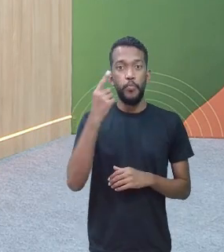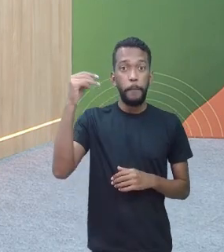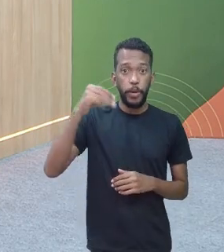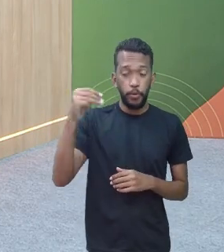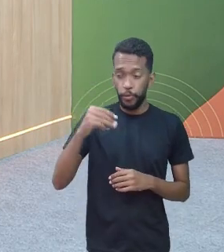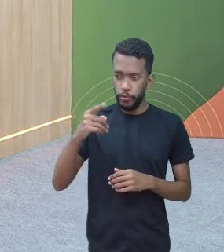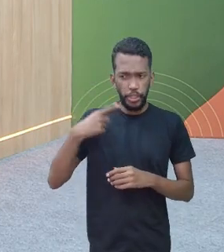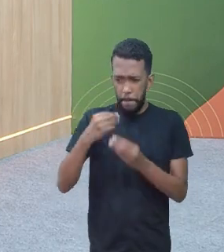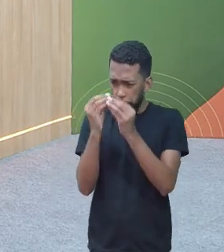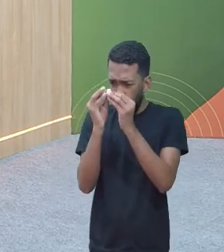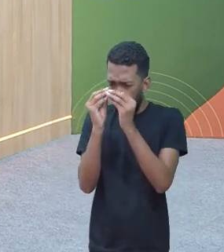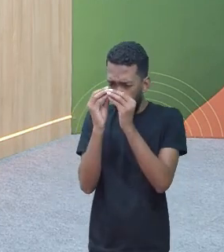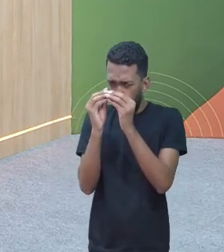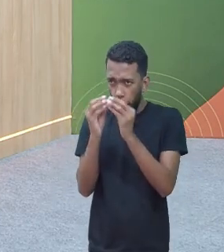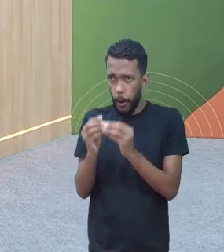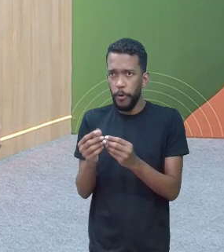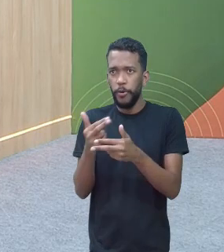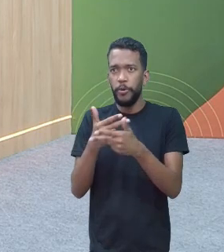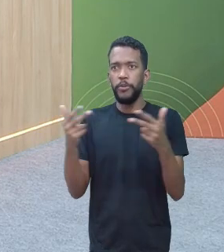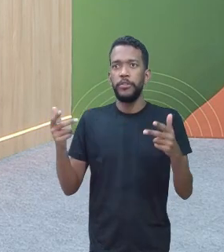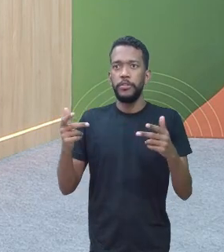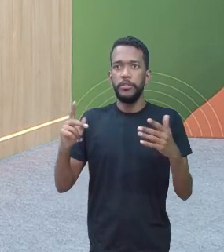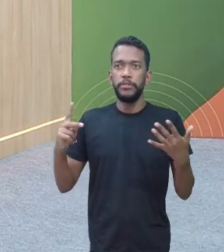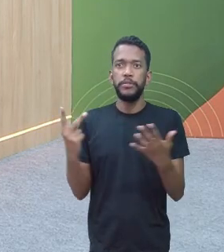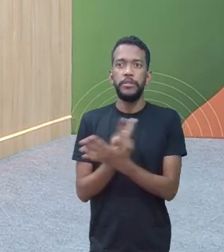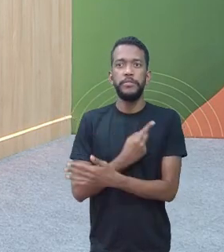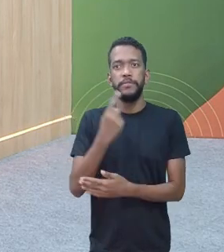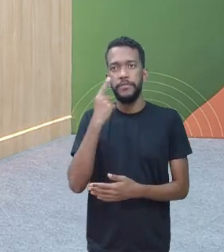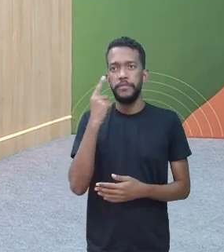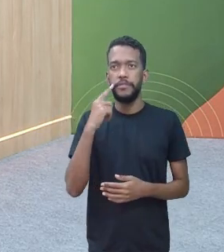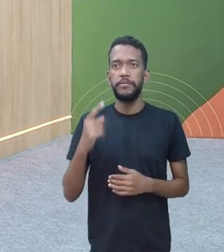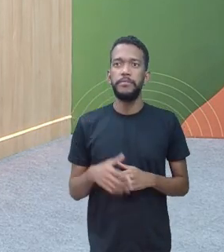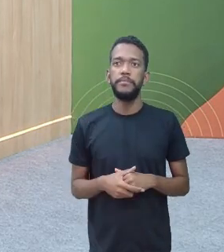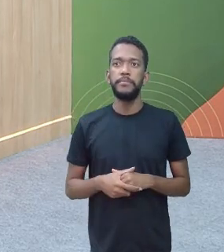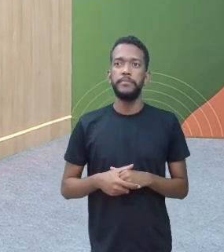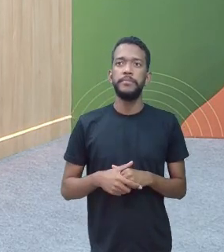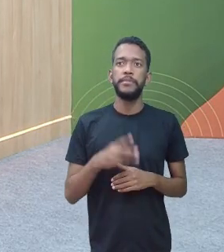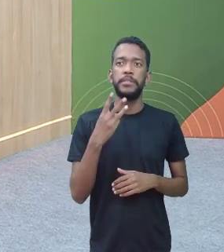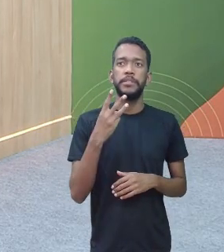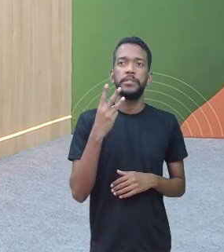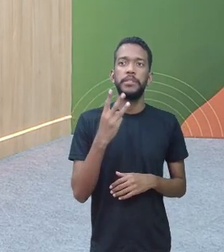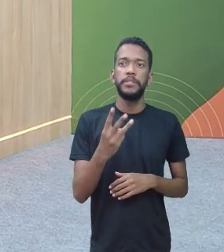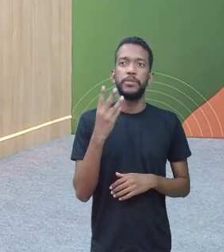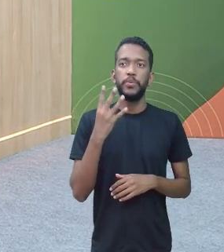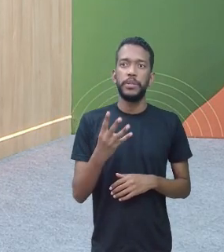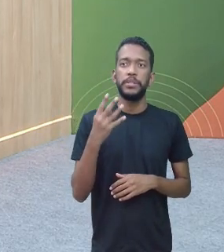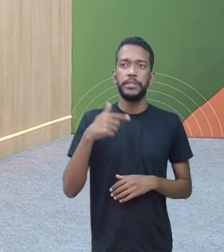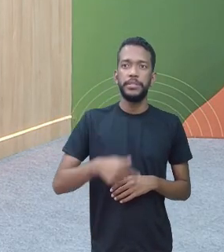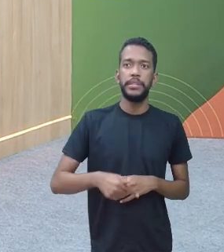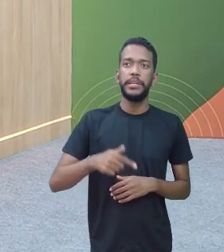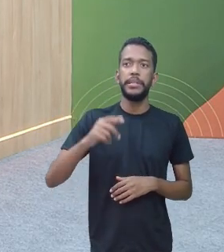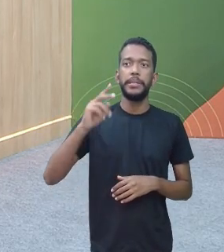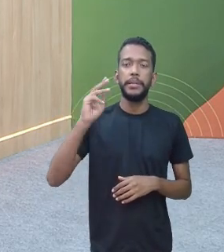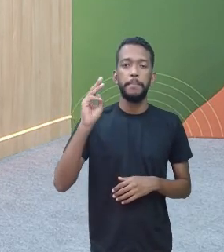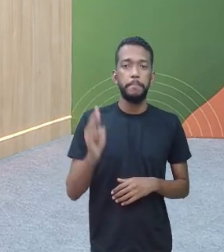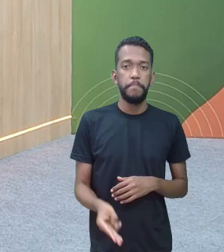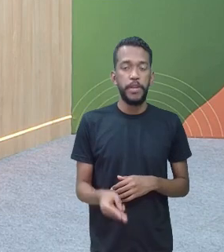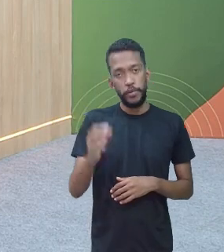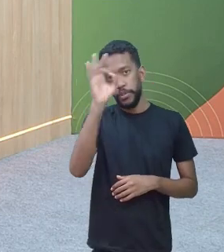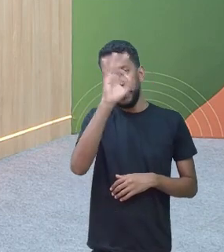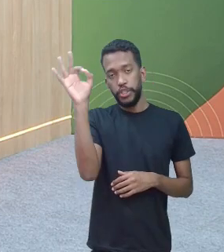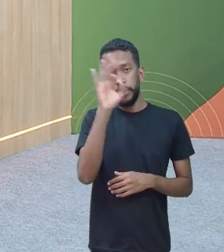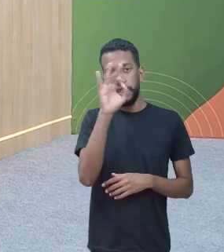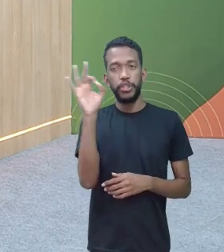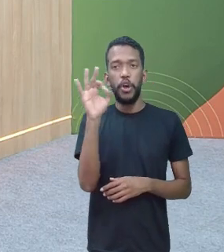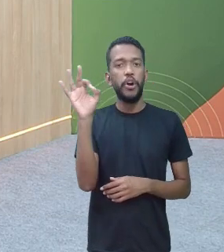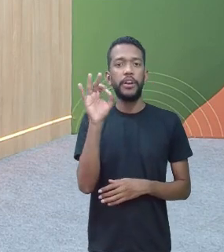coisa acontece. Deixa eu procurar informação bem atual para vocês, ó. 347 mil stories no Instagram, em